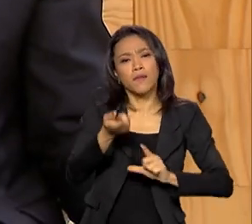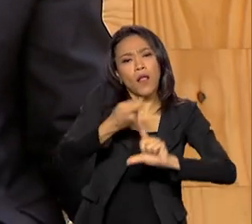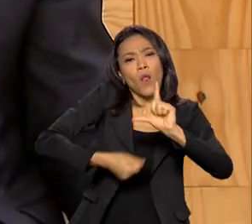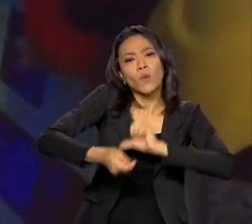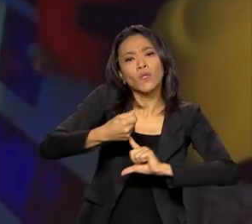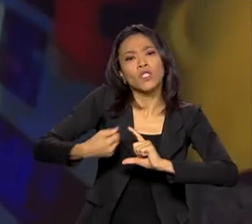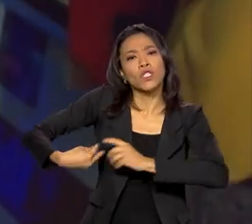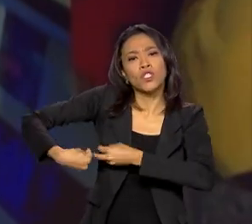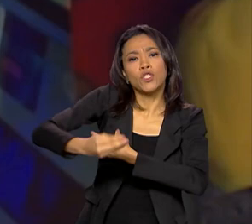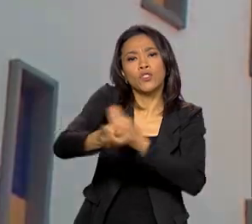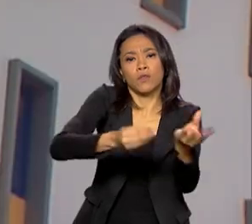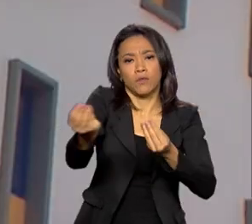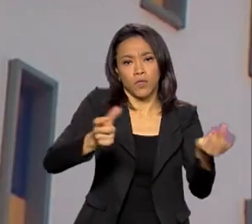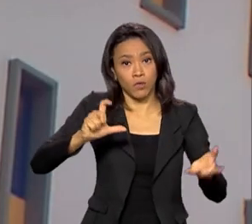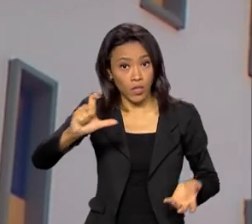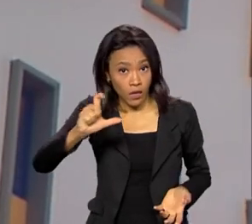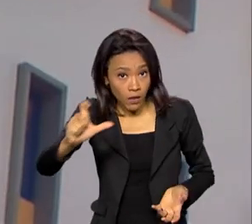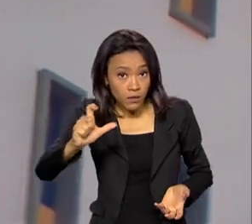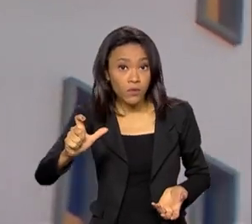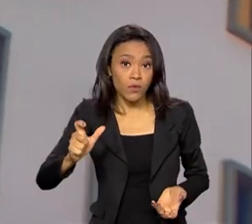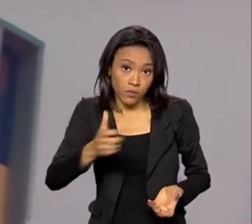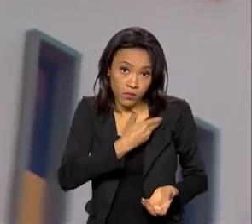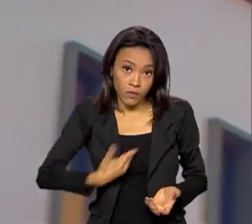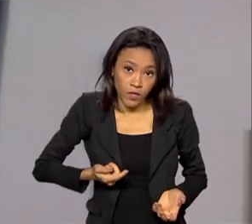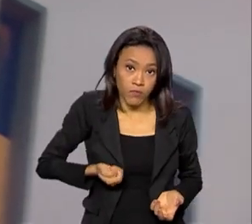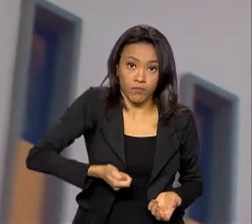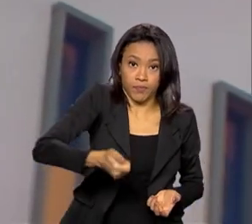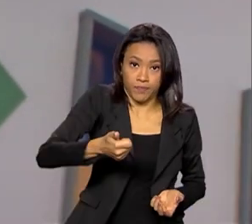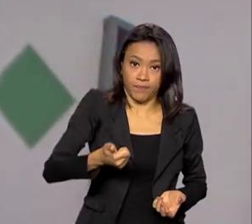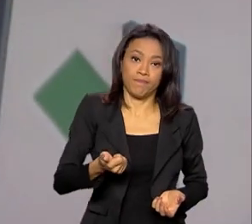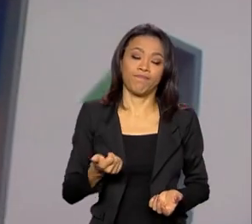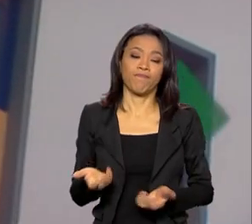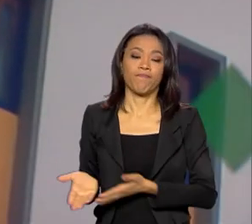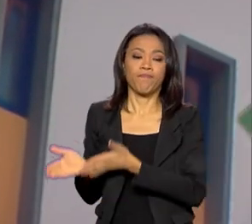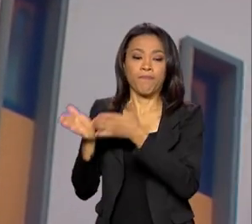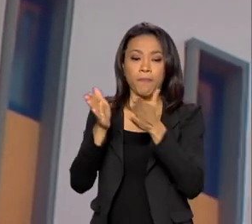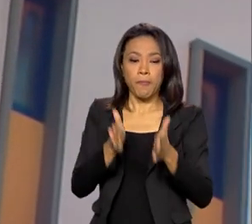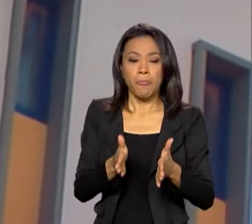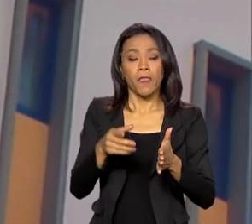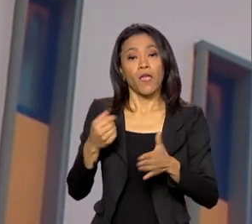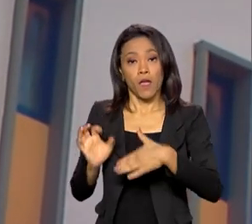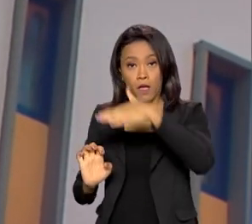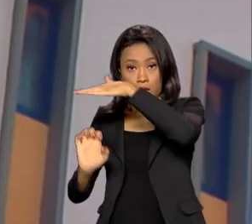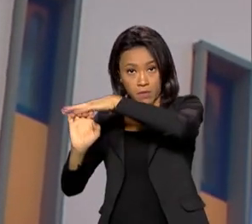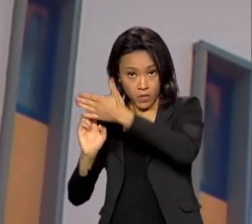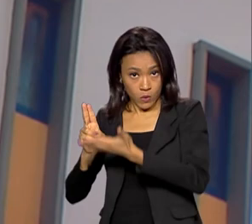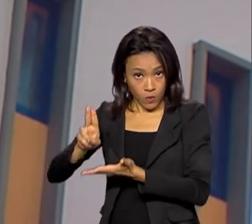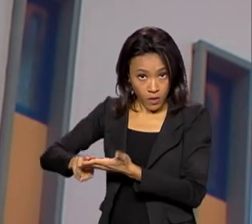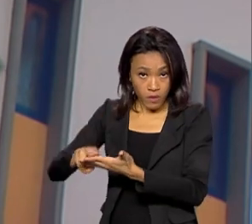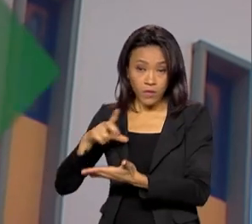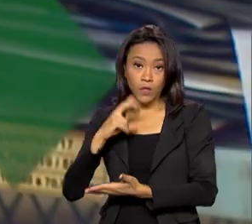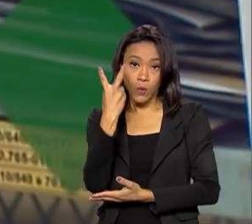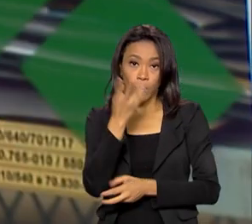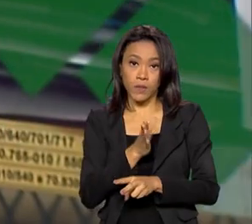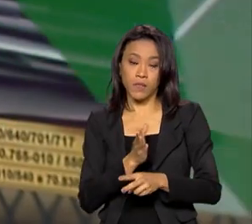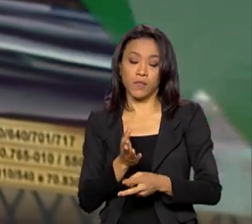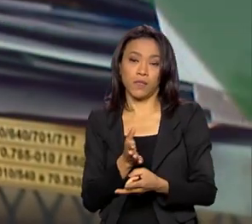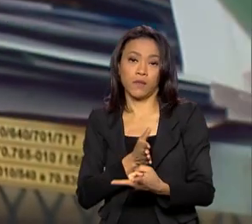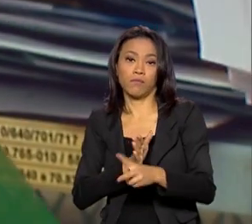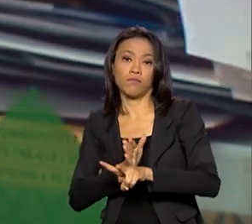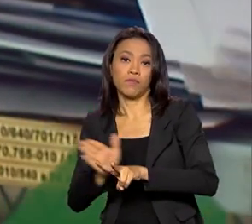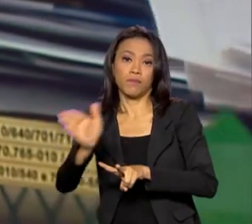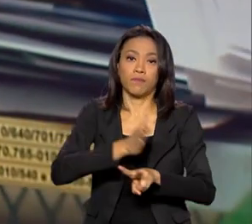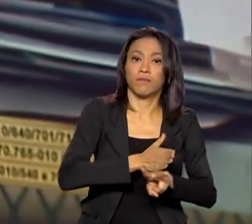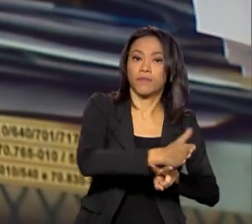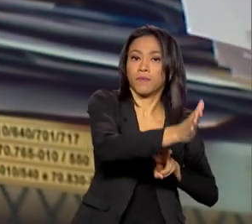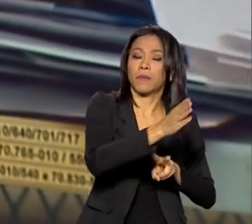Brasil. Pois não. Eu costumo dizer que os Correios, essencialmente, cumprem dois papéis. Primeiro, o